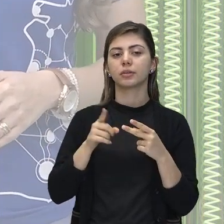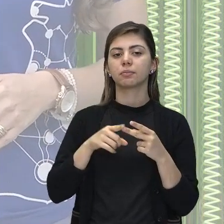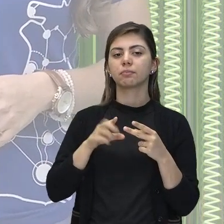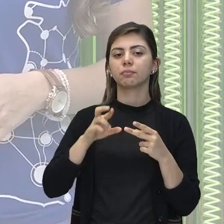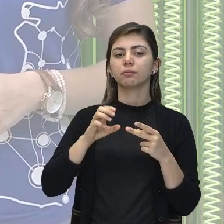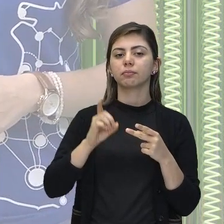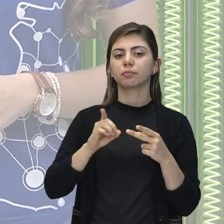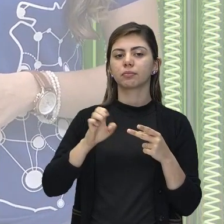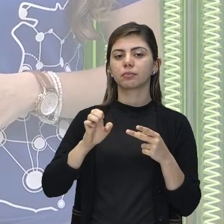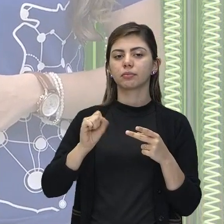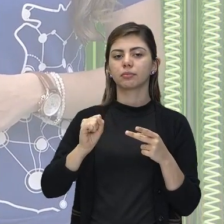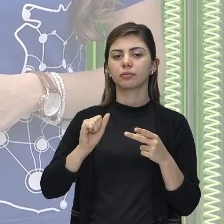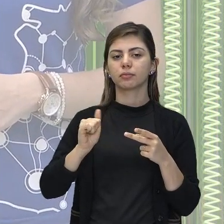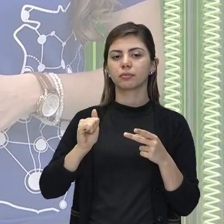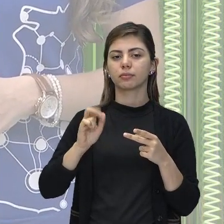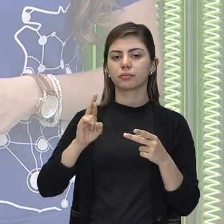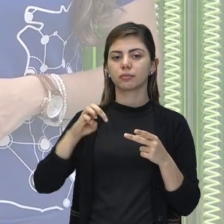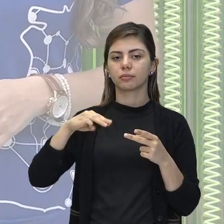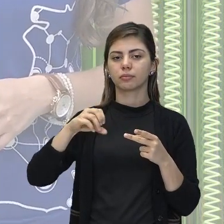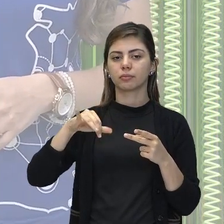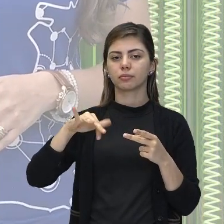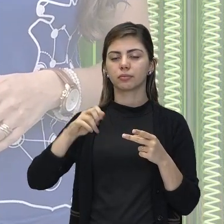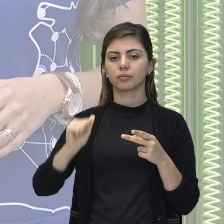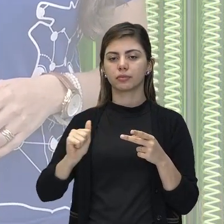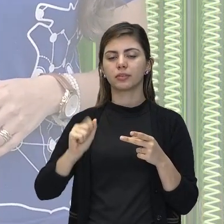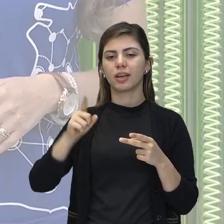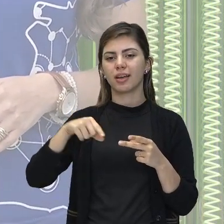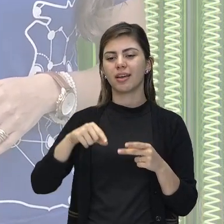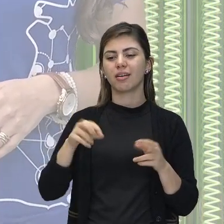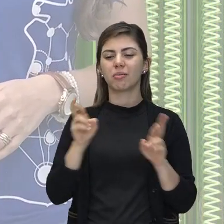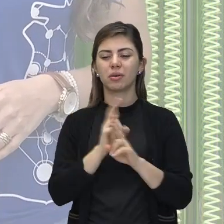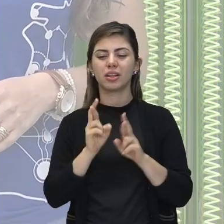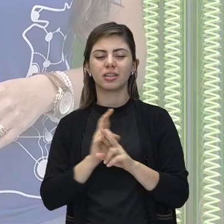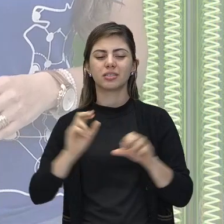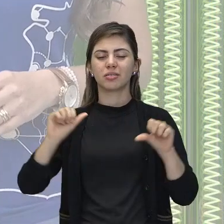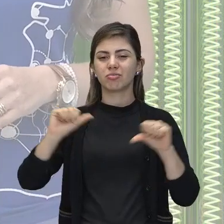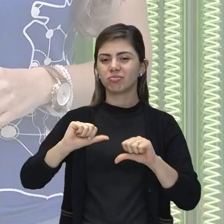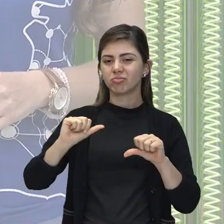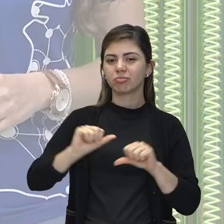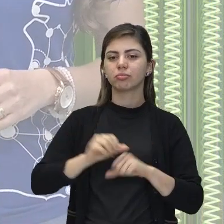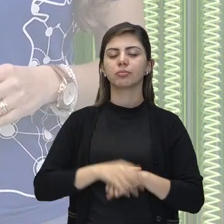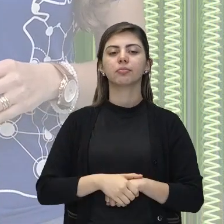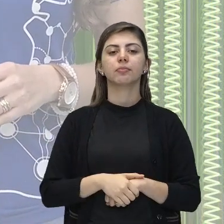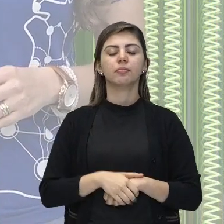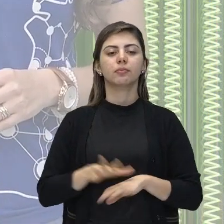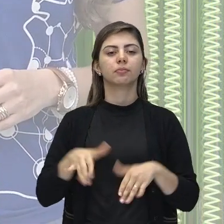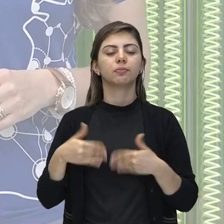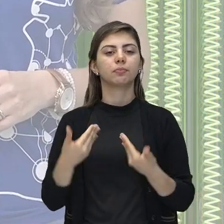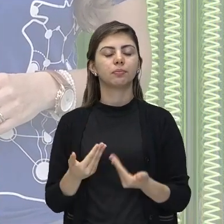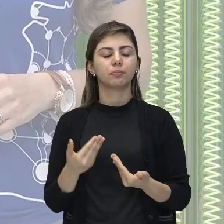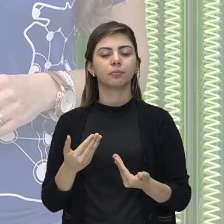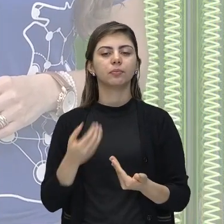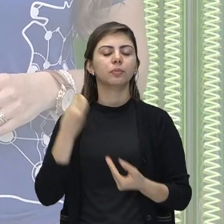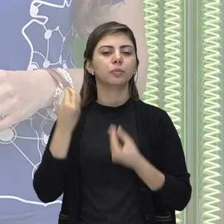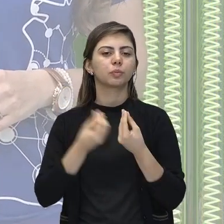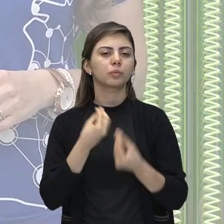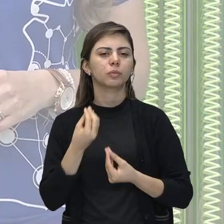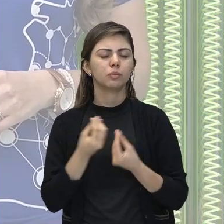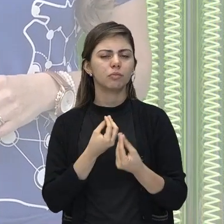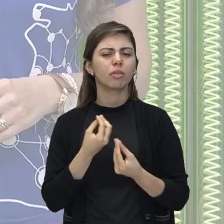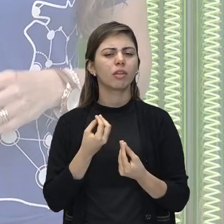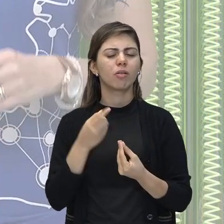é relação desarmônica ou negativa. Então, as relações desarmônicas